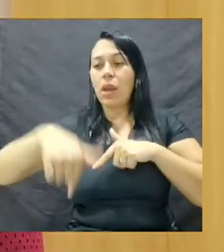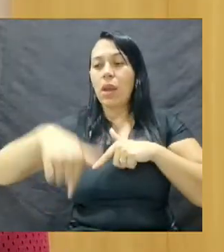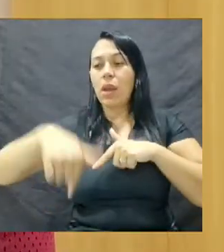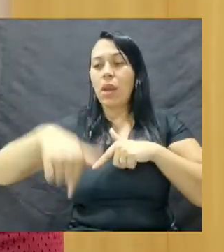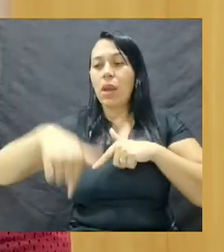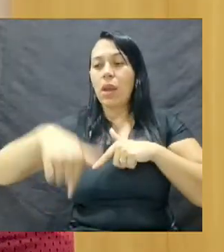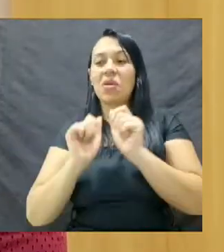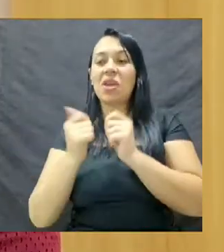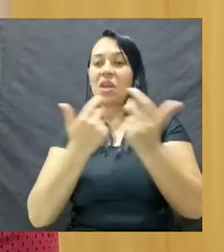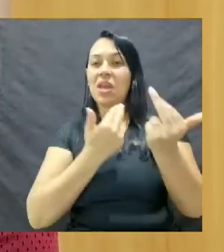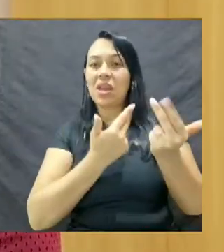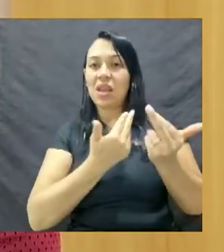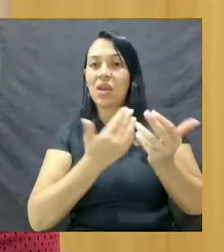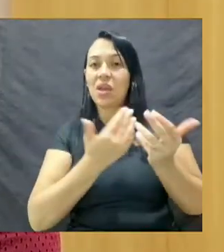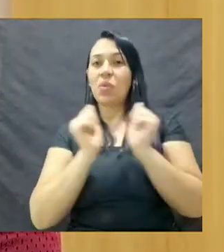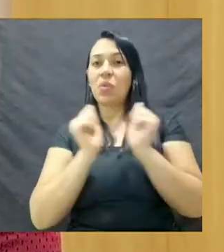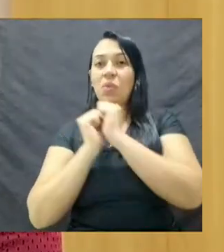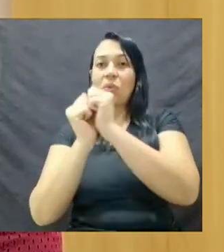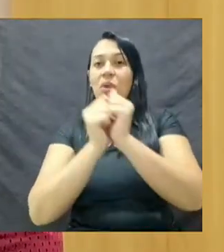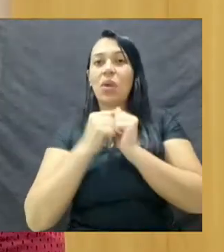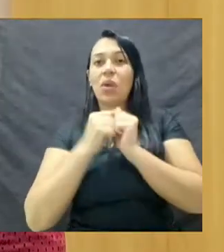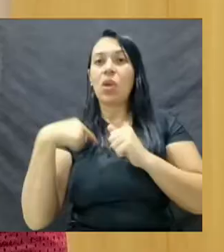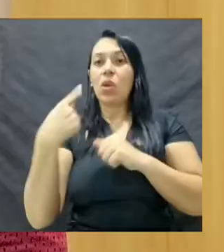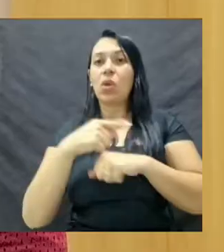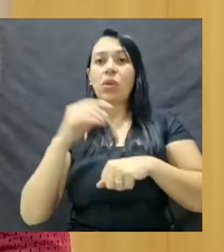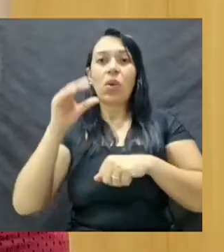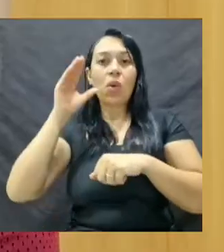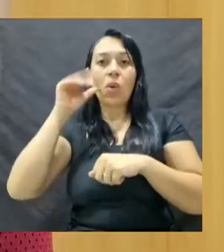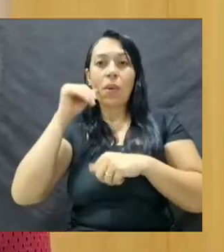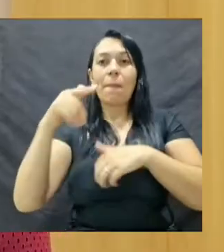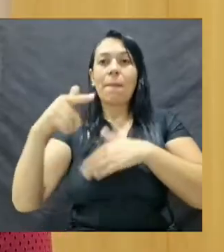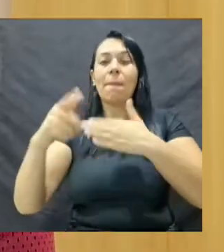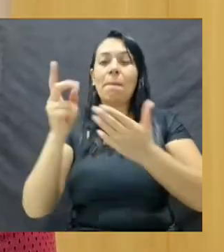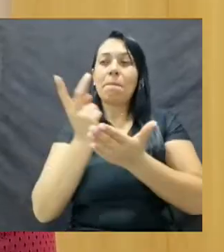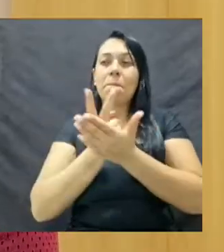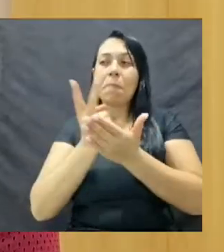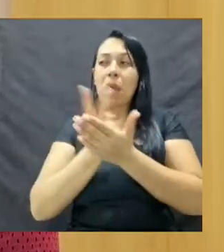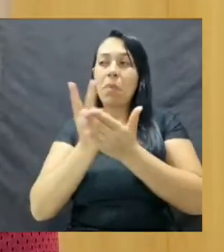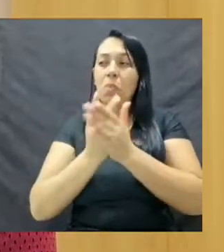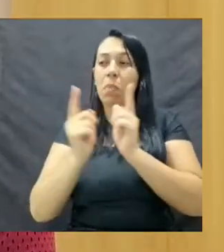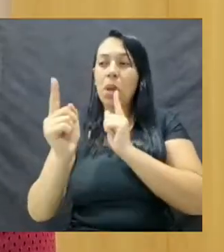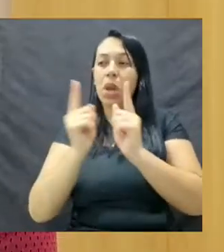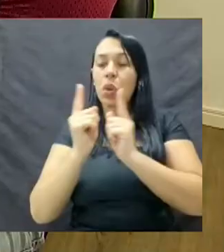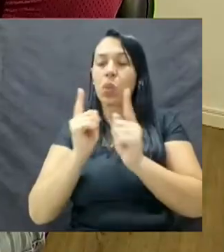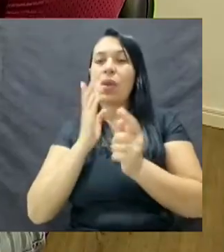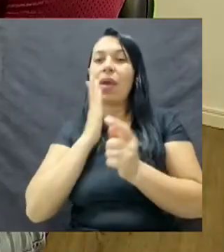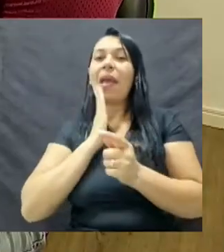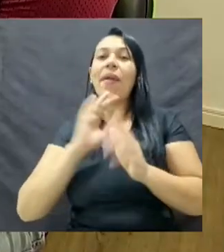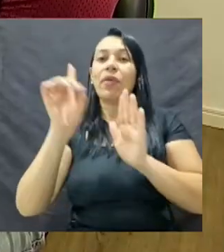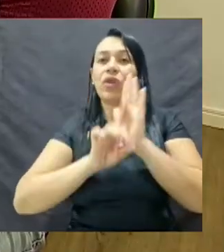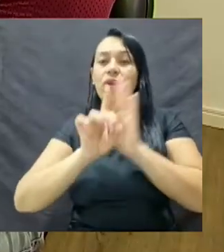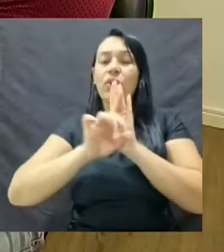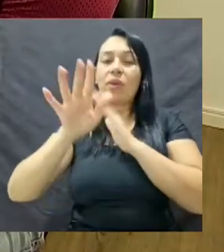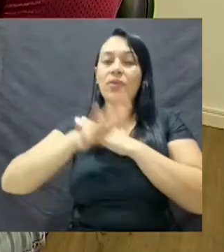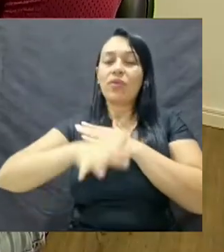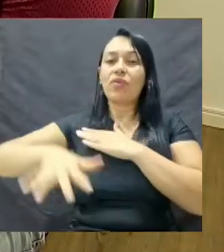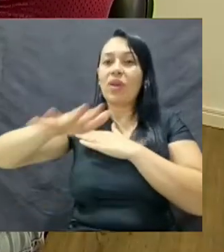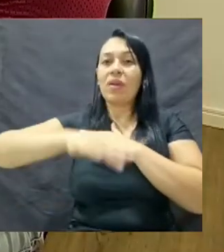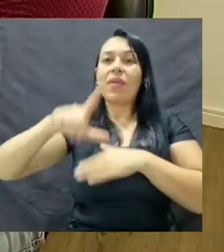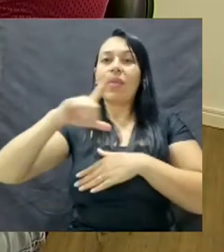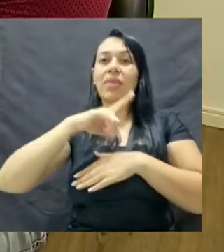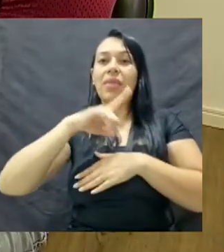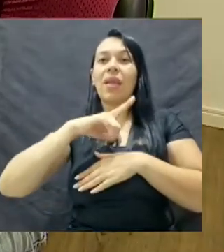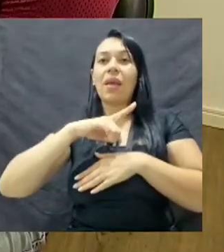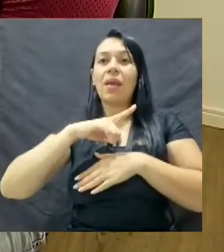mesmo concurso, praticamente na mesma época. De diretoria geral, temos também o mesmo tempo, em torno